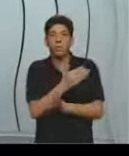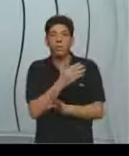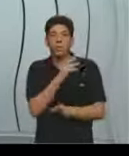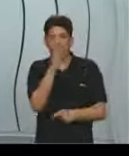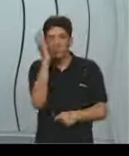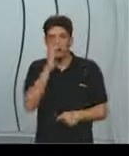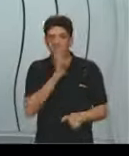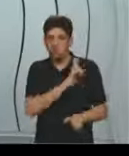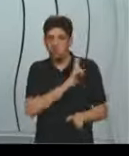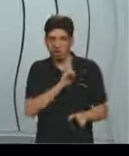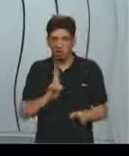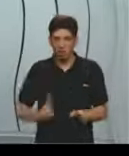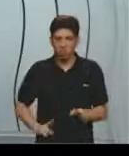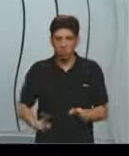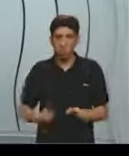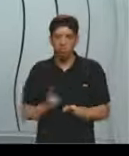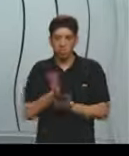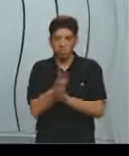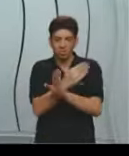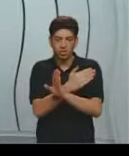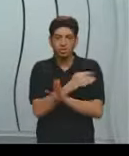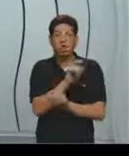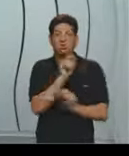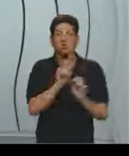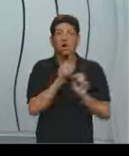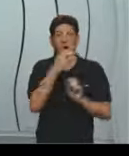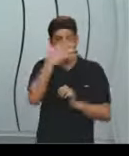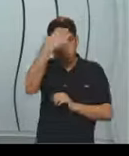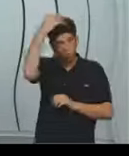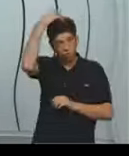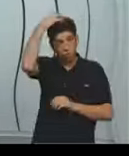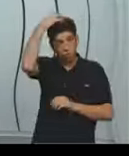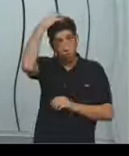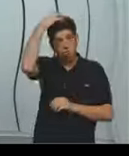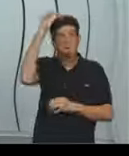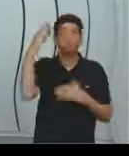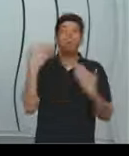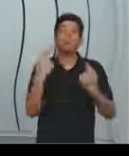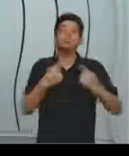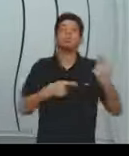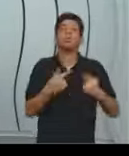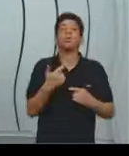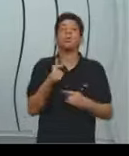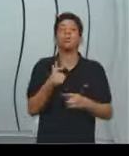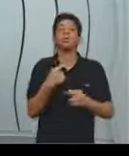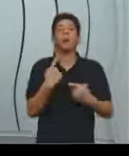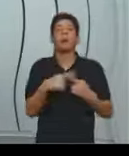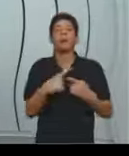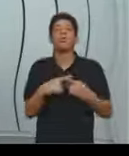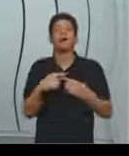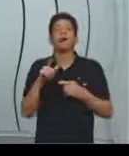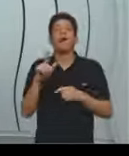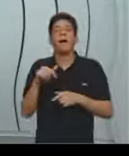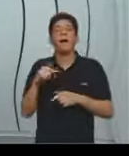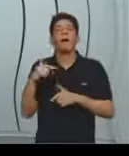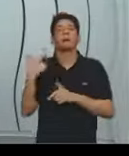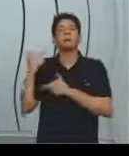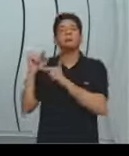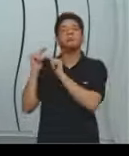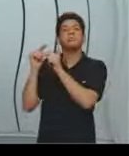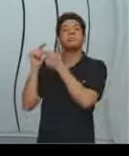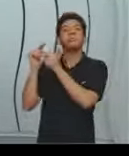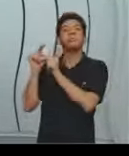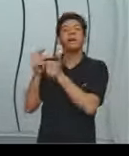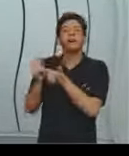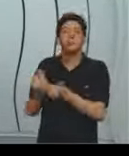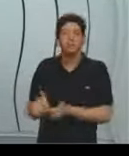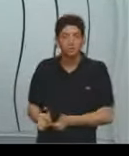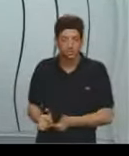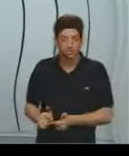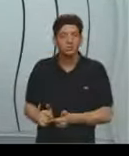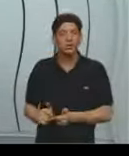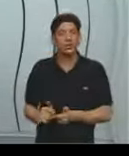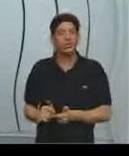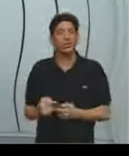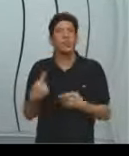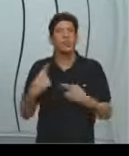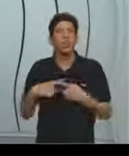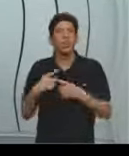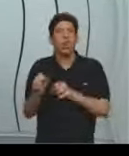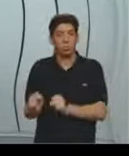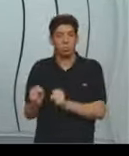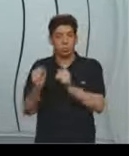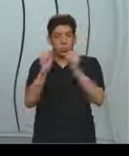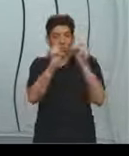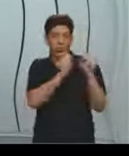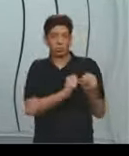e a gente não discutia que era o governante porque por tradição o carro era o poder máximo da Nossa Senhora dado para o